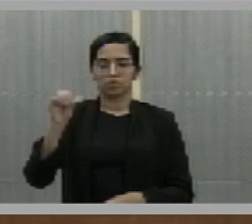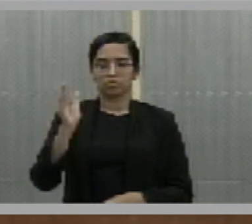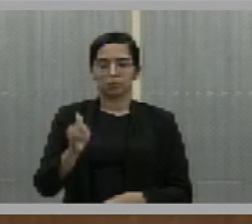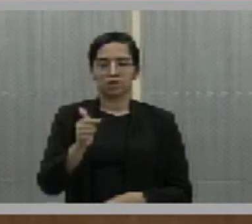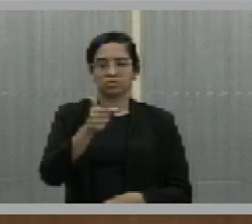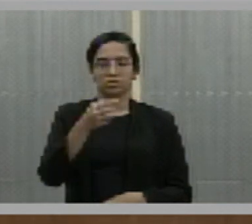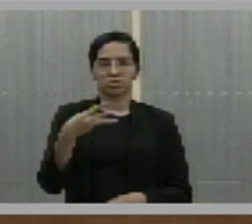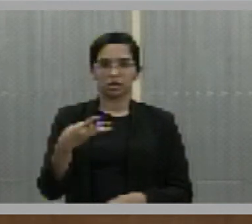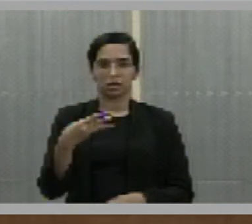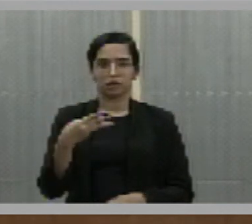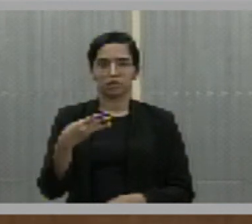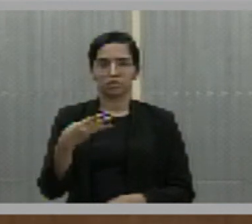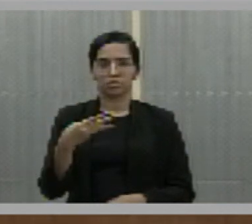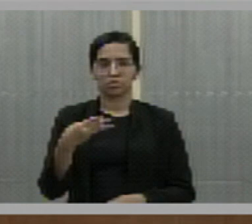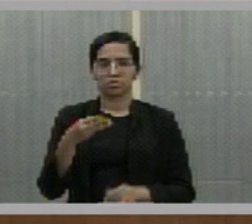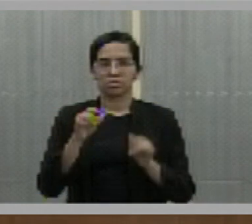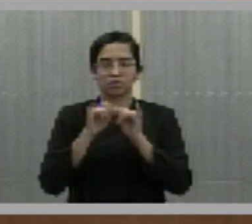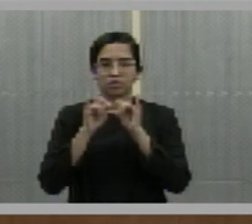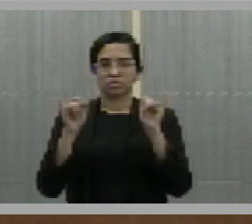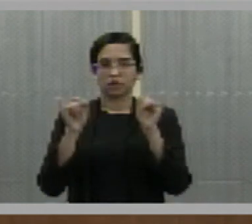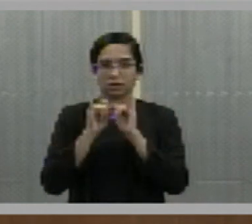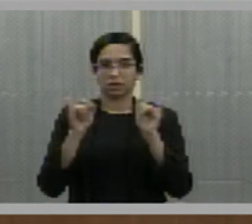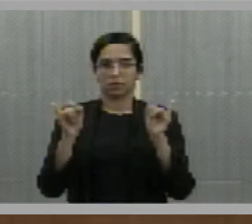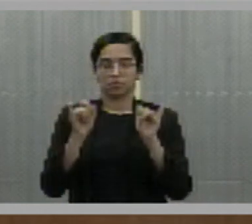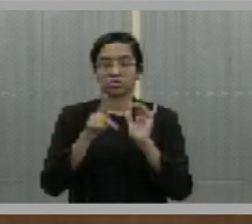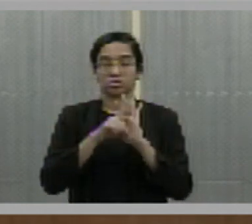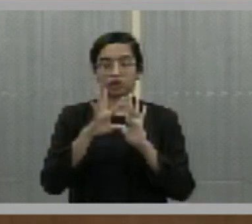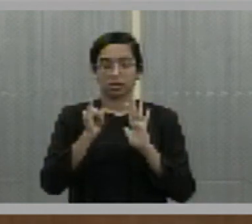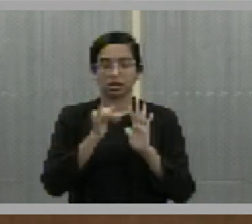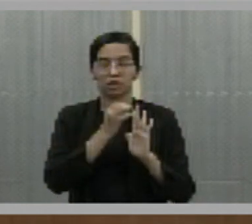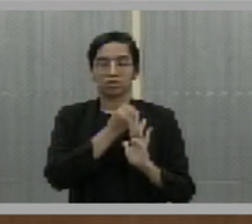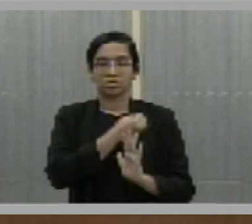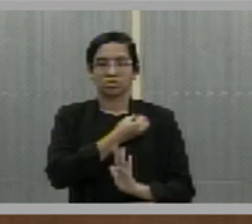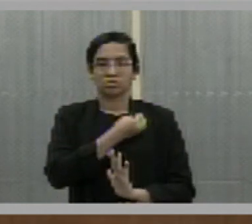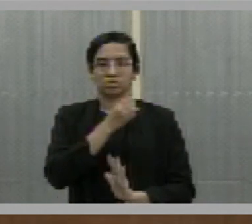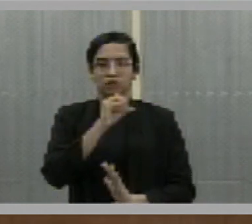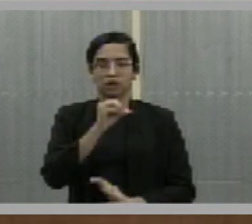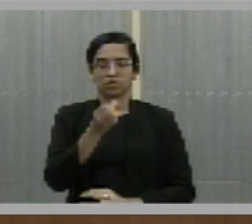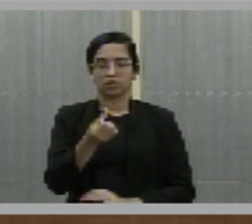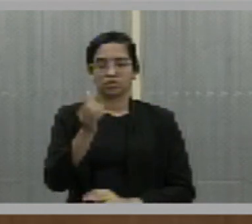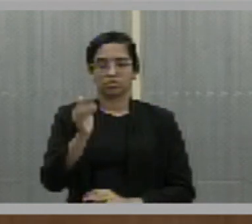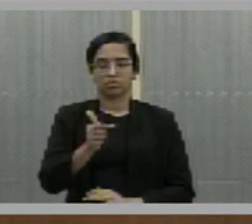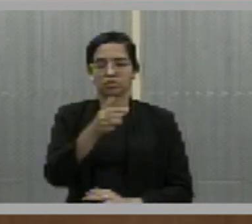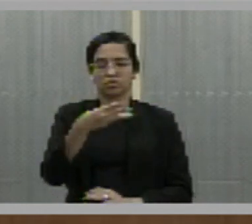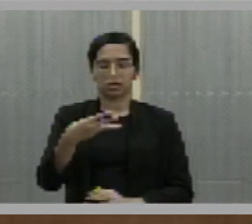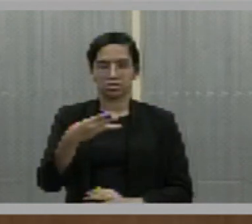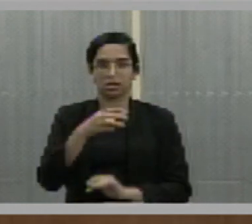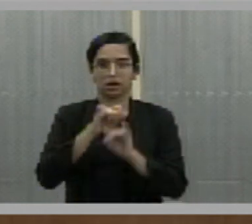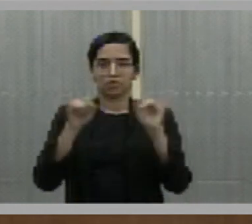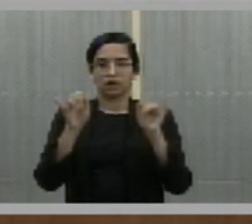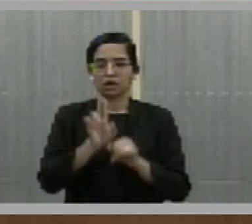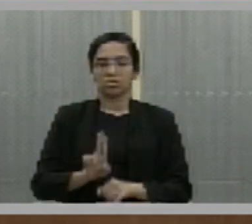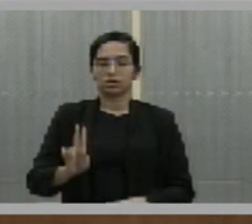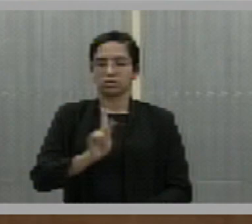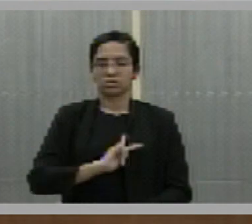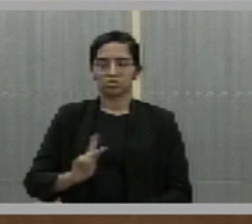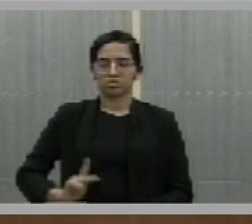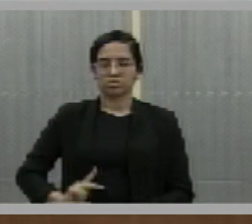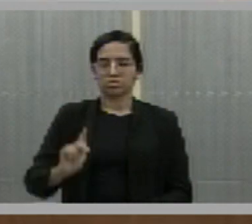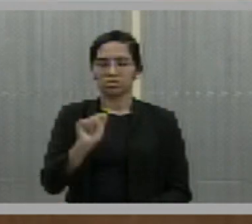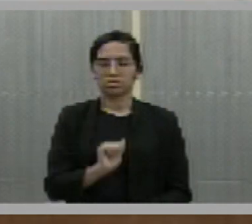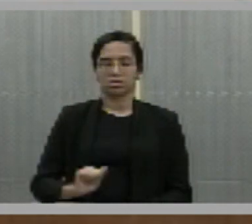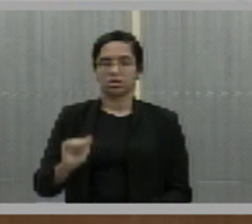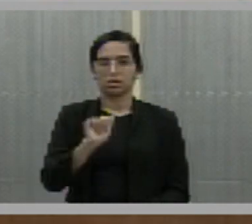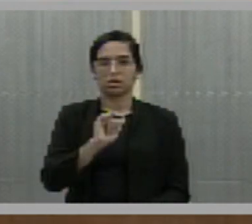29.999/23. Reconhece, projeto de lei número 06/23, deputado Fábio Novo. Reconhece de utilidade pública a